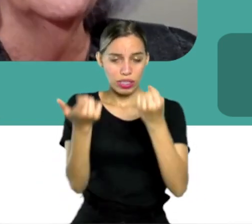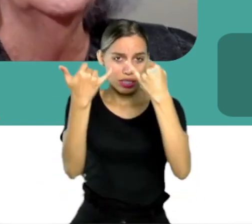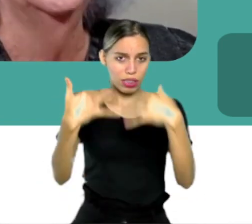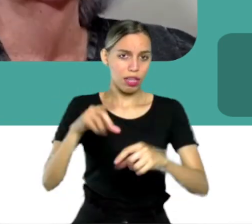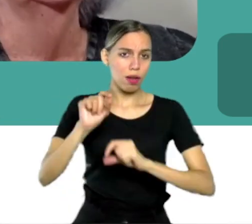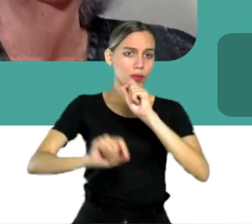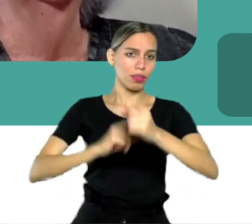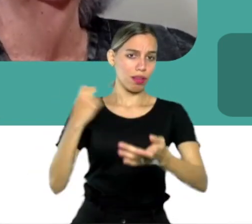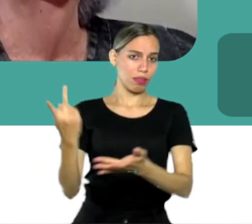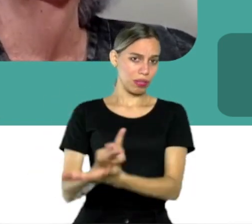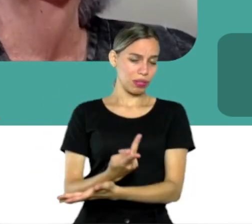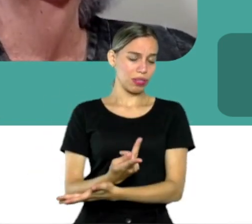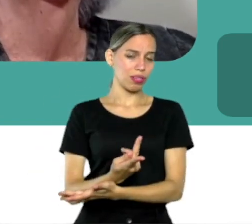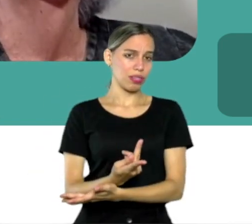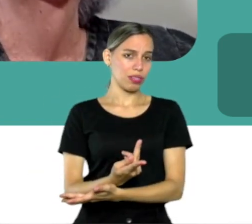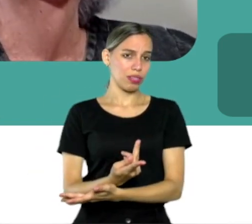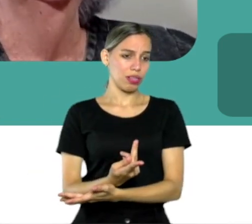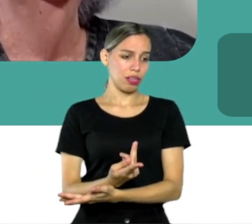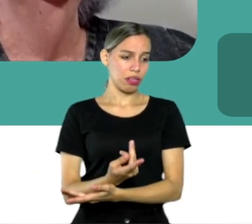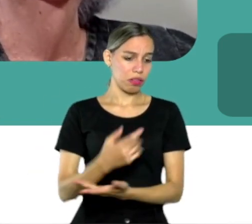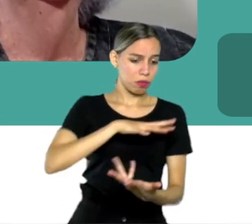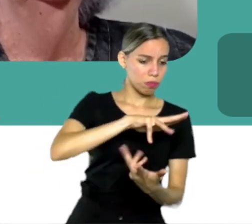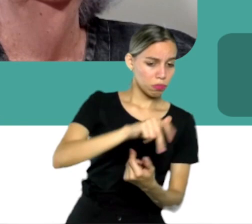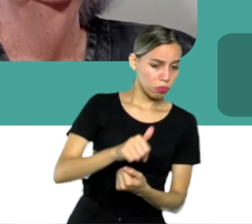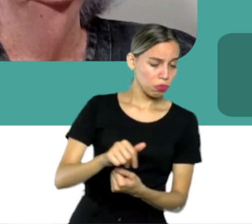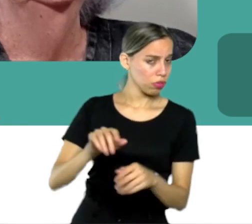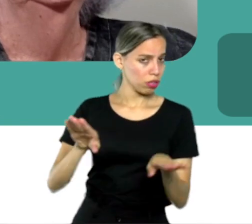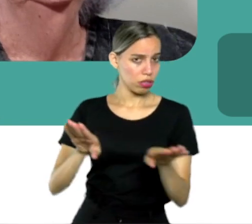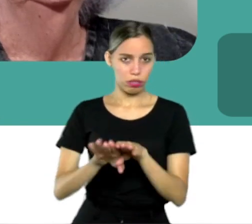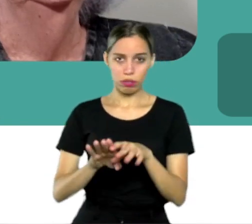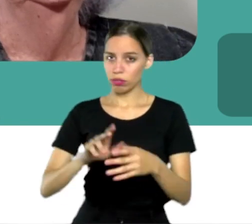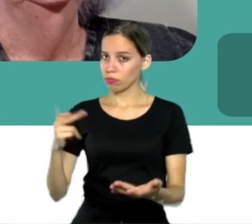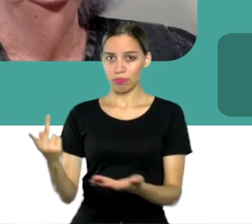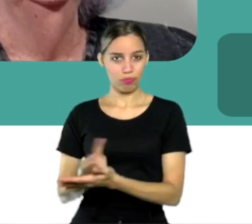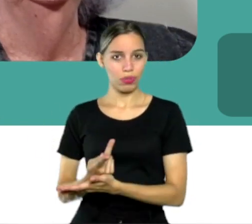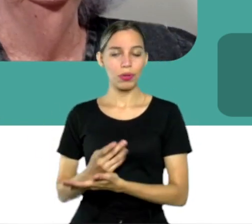não acontecem no mundo, né?